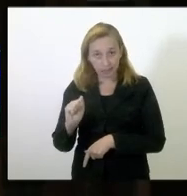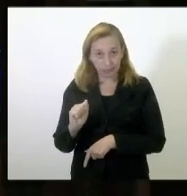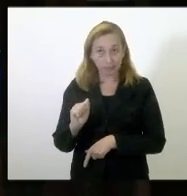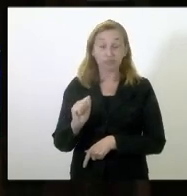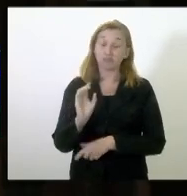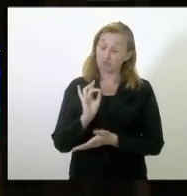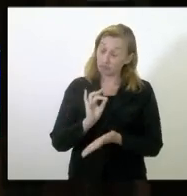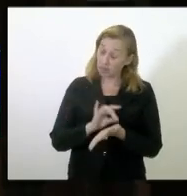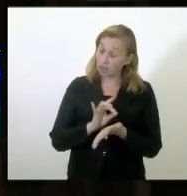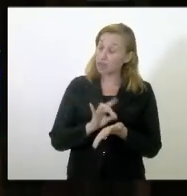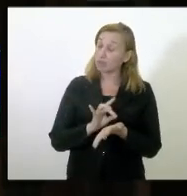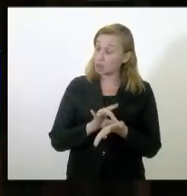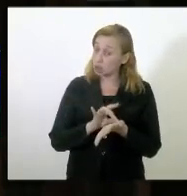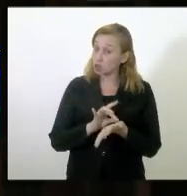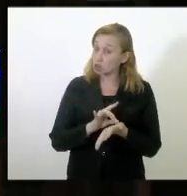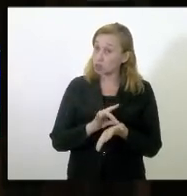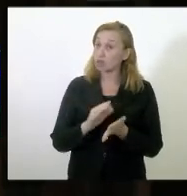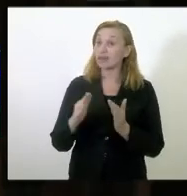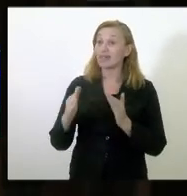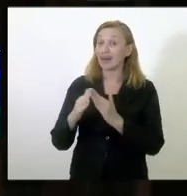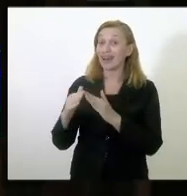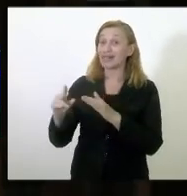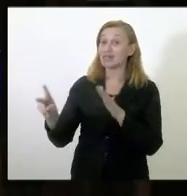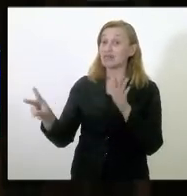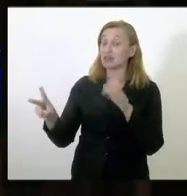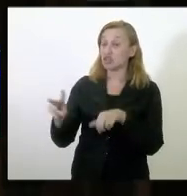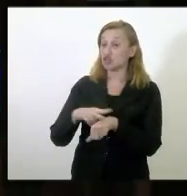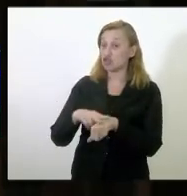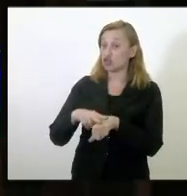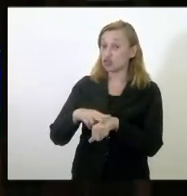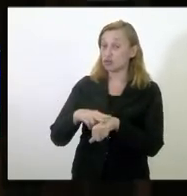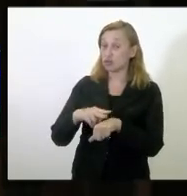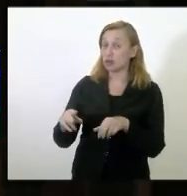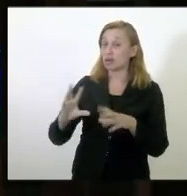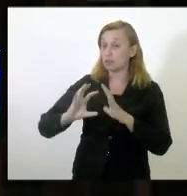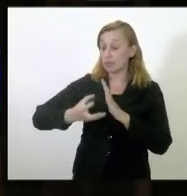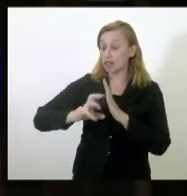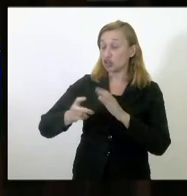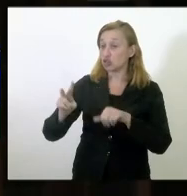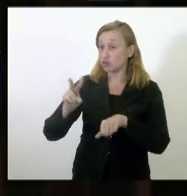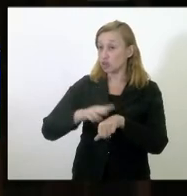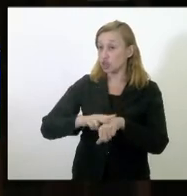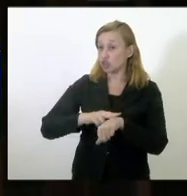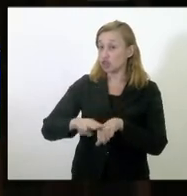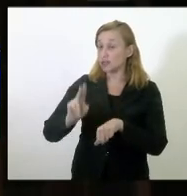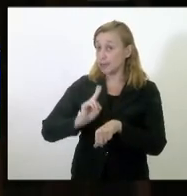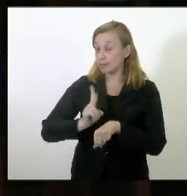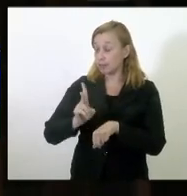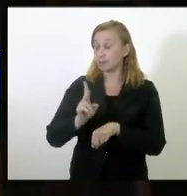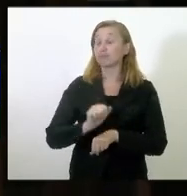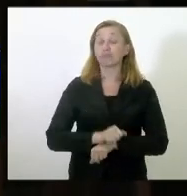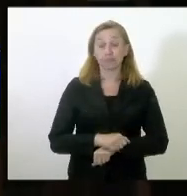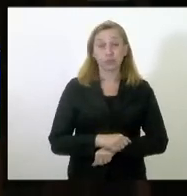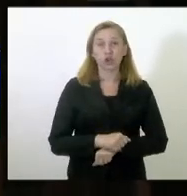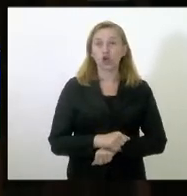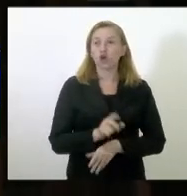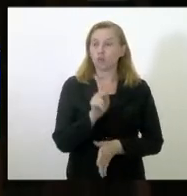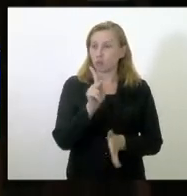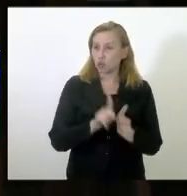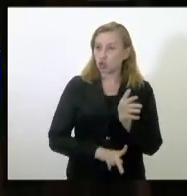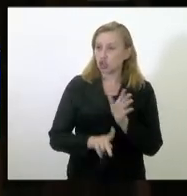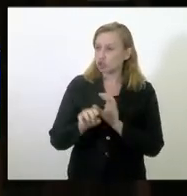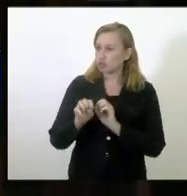Realmente ele está montando lá na Casa Verde, que era do Partido Verde, que sempre foi do Partido Verde, um projeto